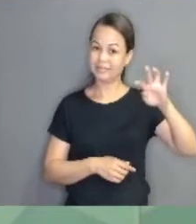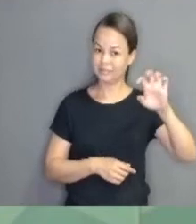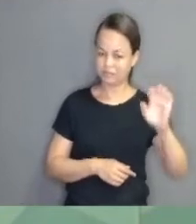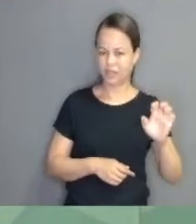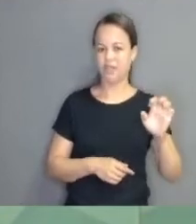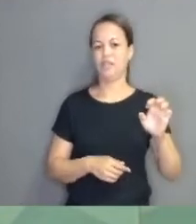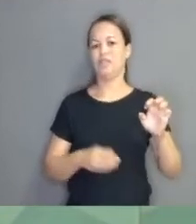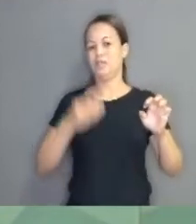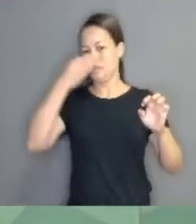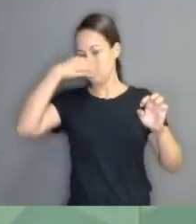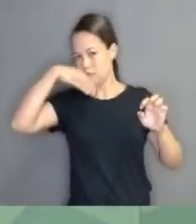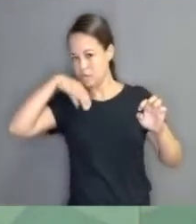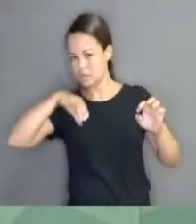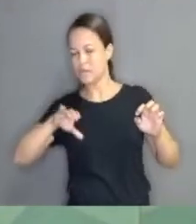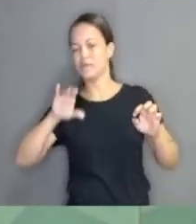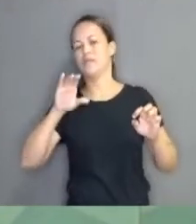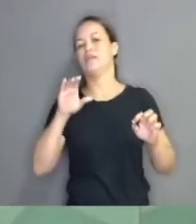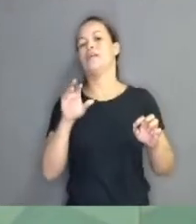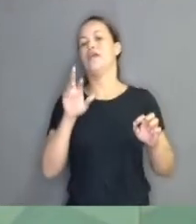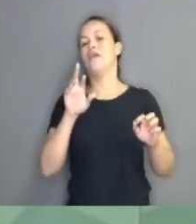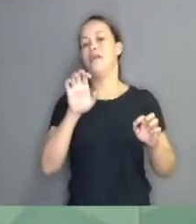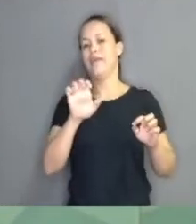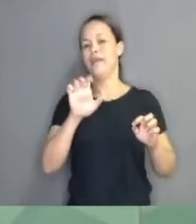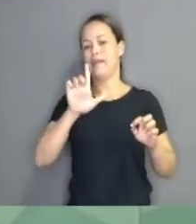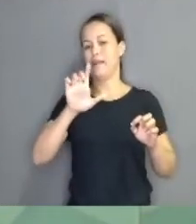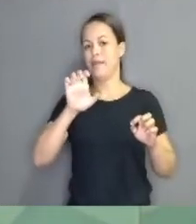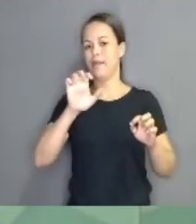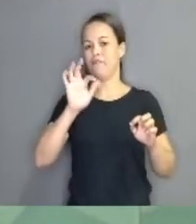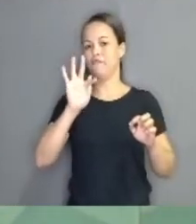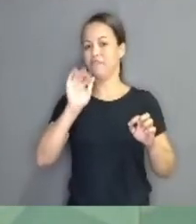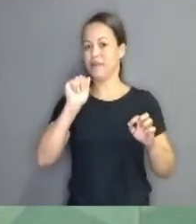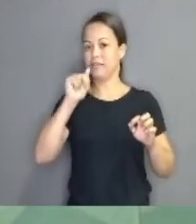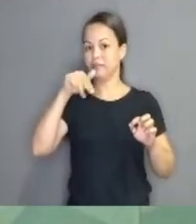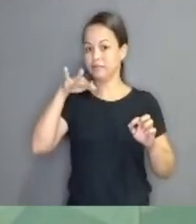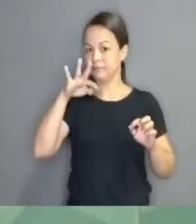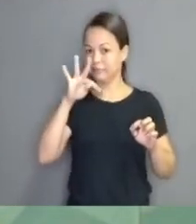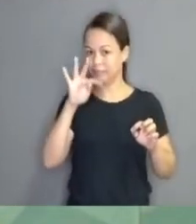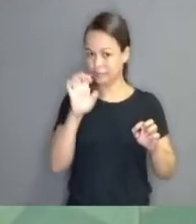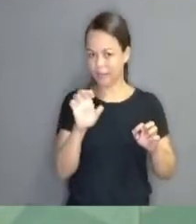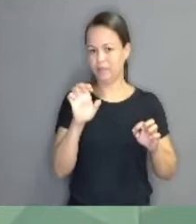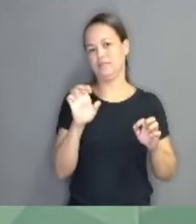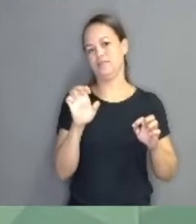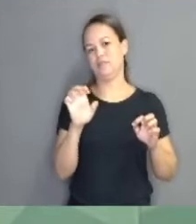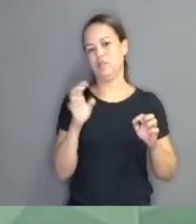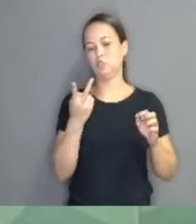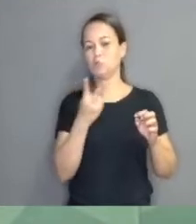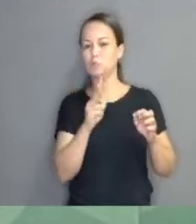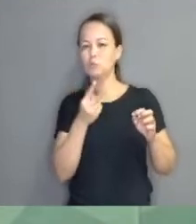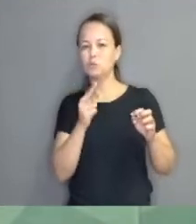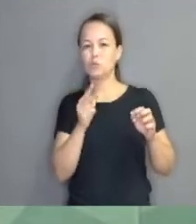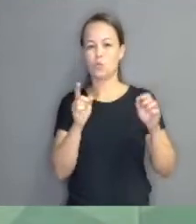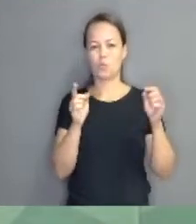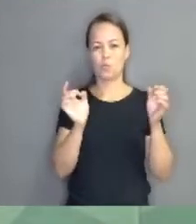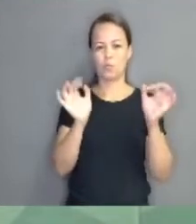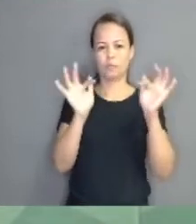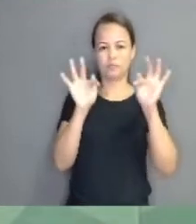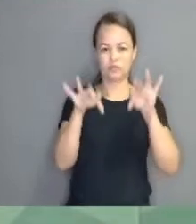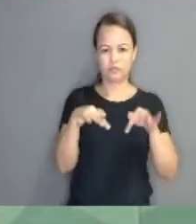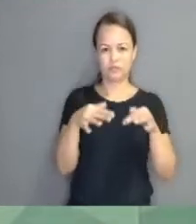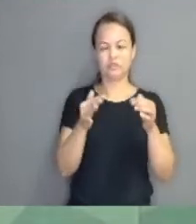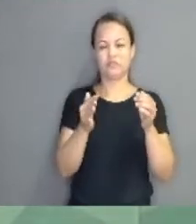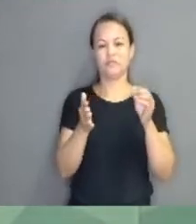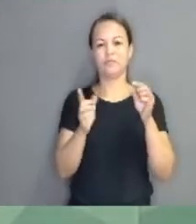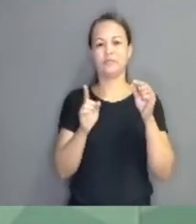terminam com e do rinoceronte pé ela é fã ter as duas tem